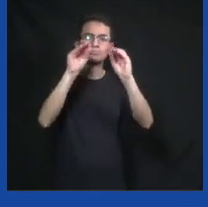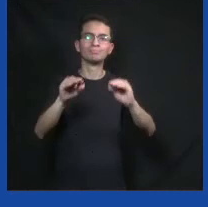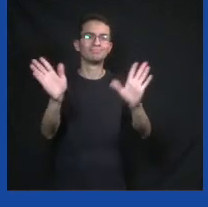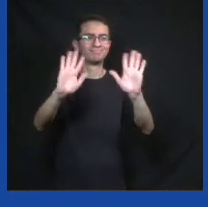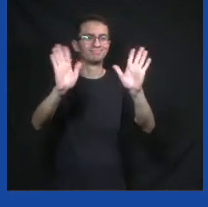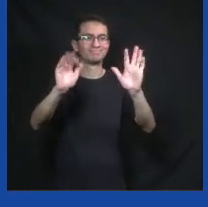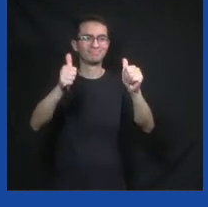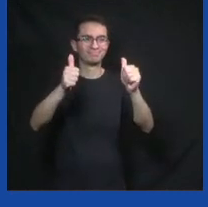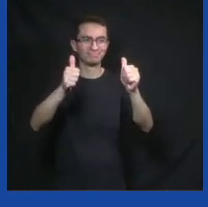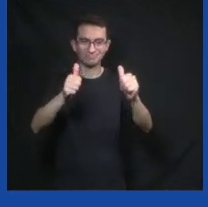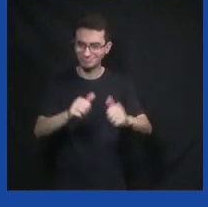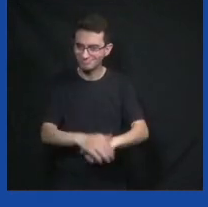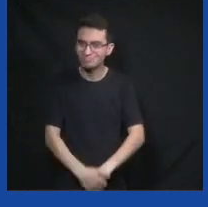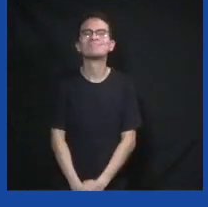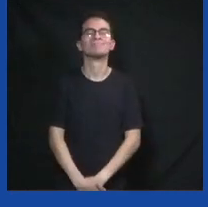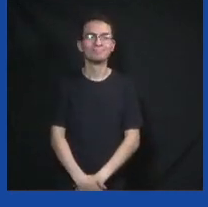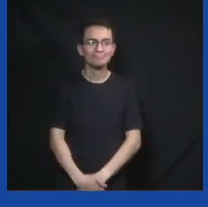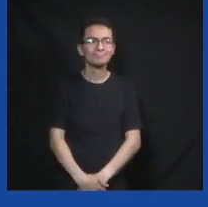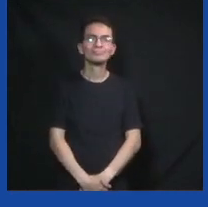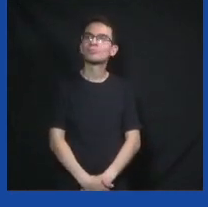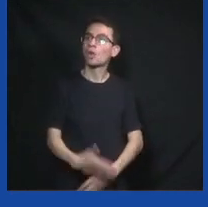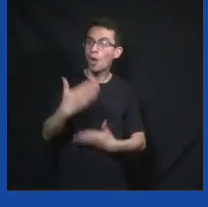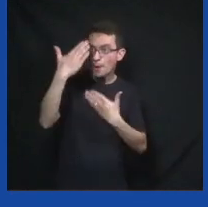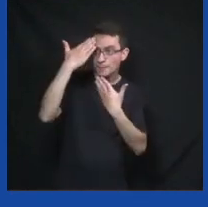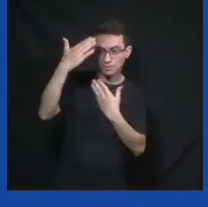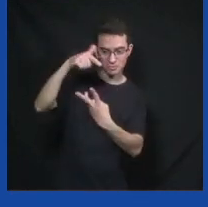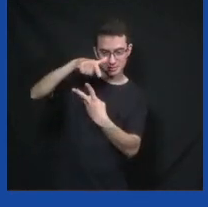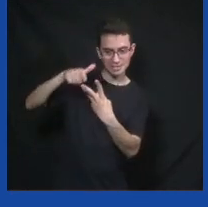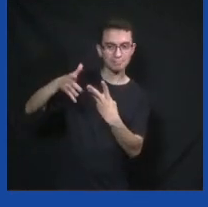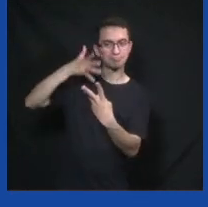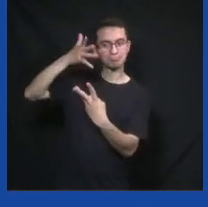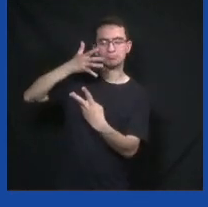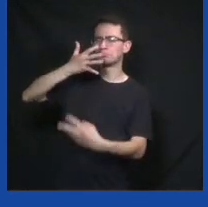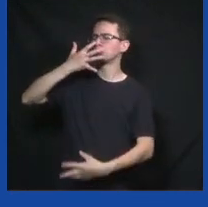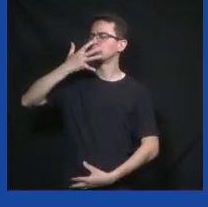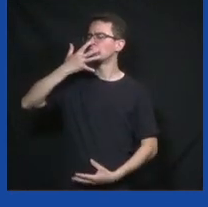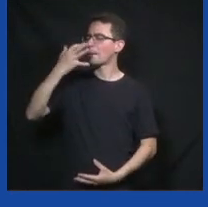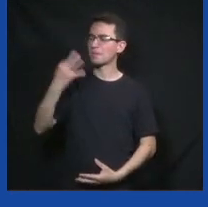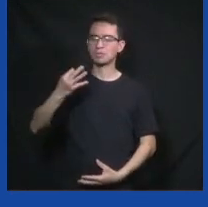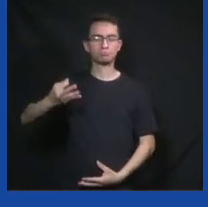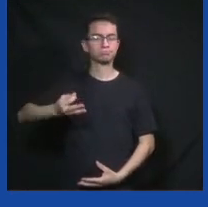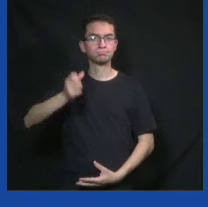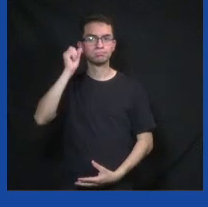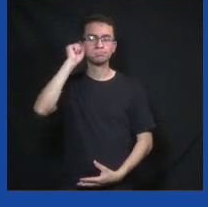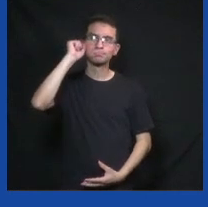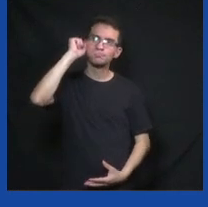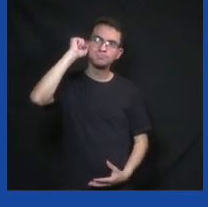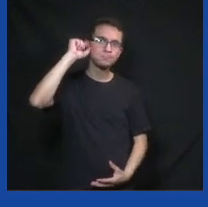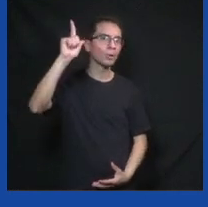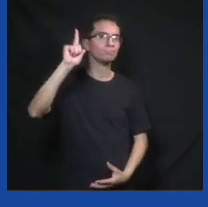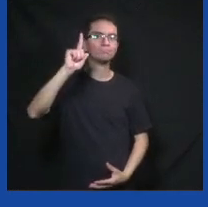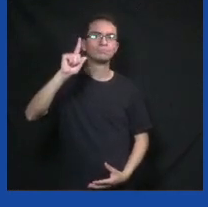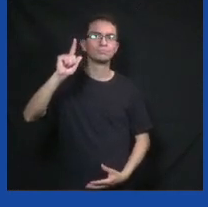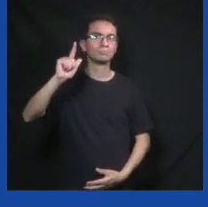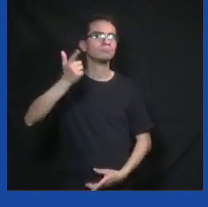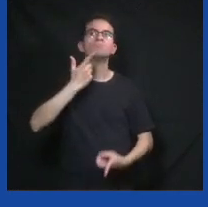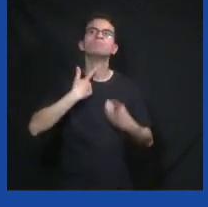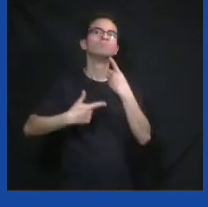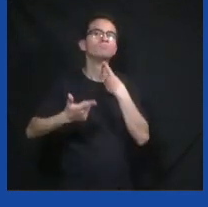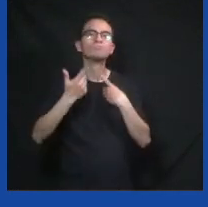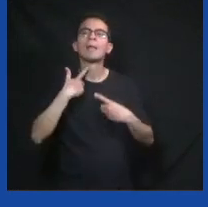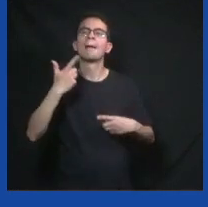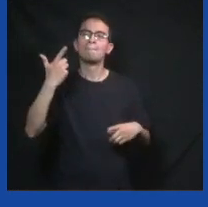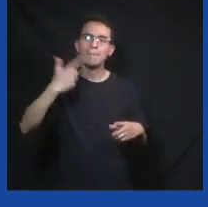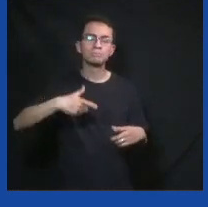Muito obrigada a vocês três. Foi uma experiência incrível. A gente deixou muito desejo e vontade de continuar falando sobre